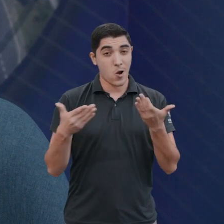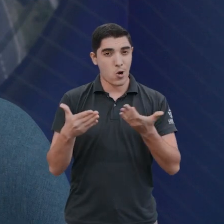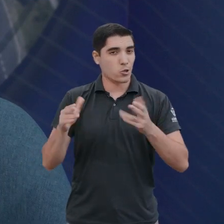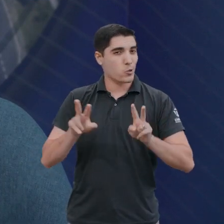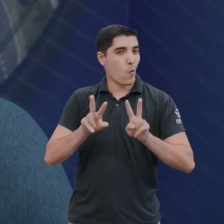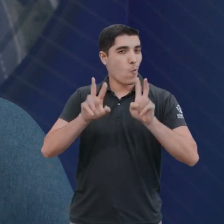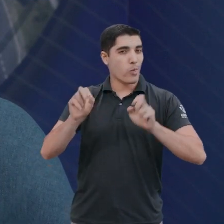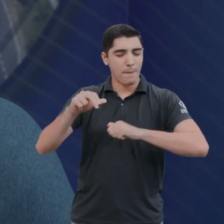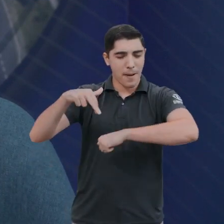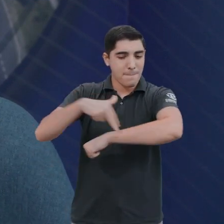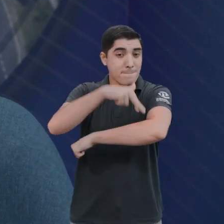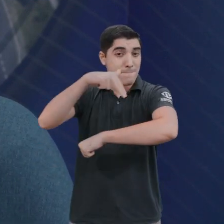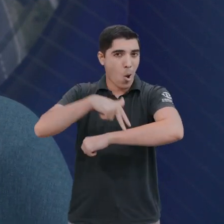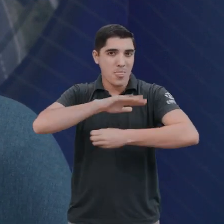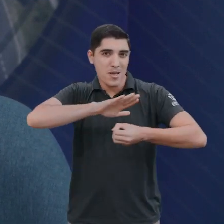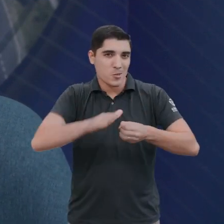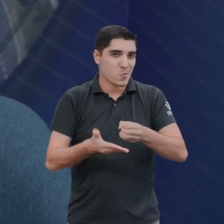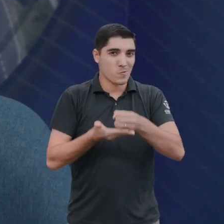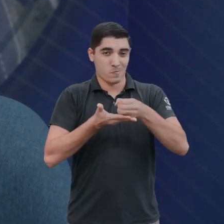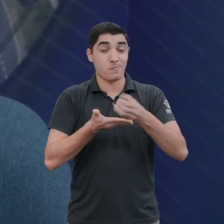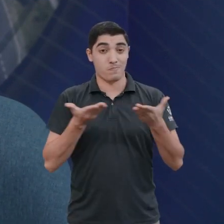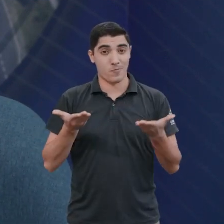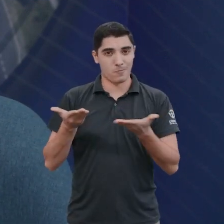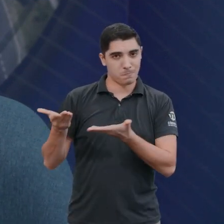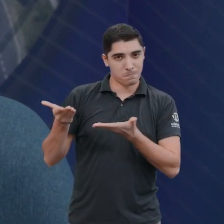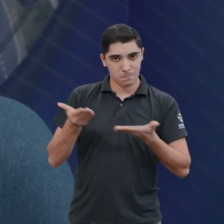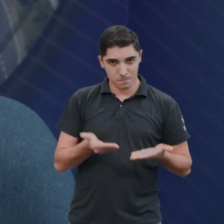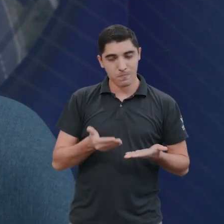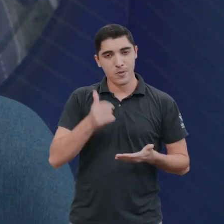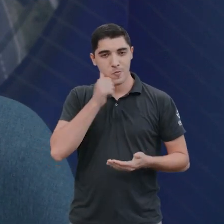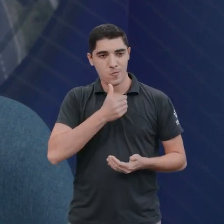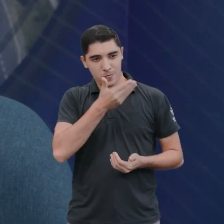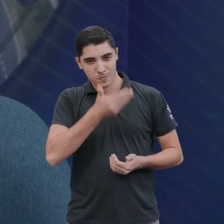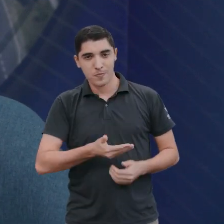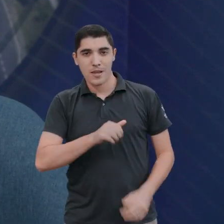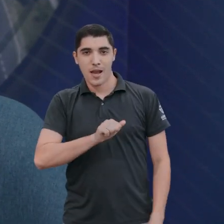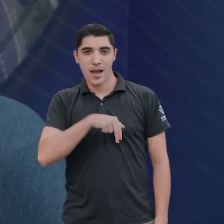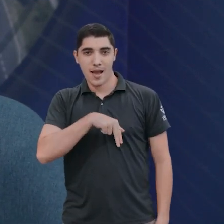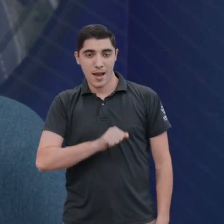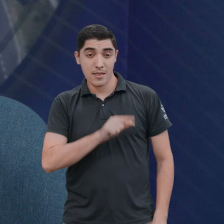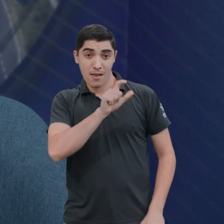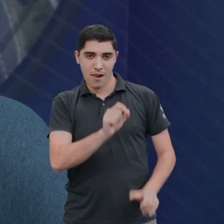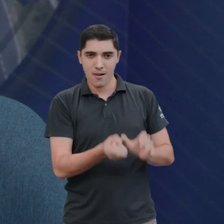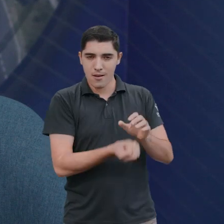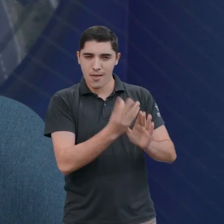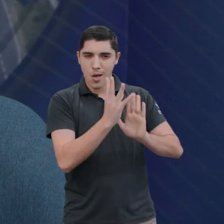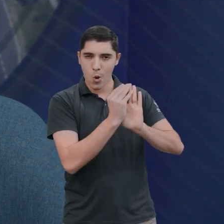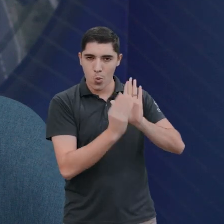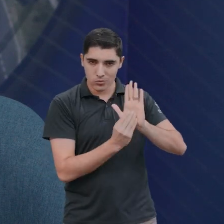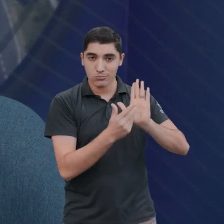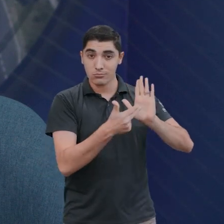hoje dialogando sobre moda sustentável. Eu recebo a Ana Sakuma, que é produtora de conteúdo, e também o